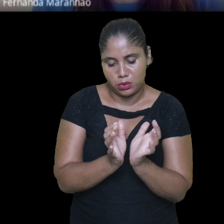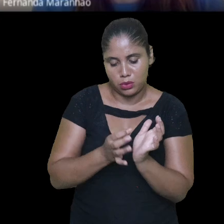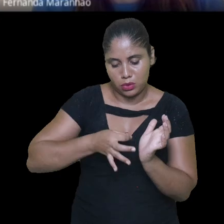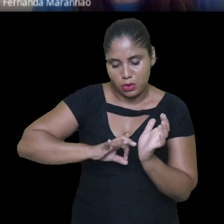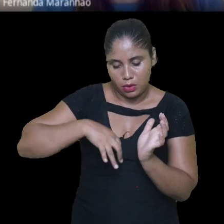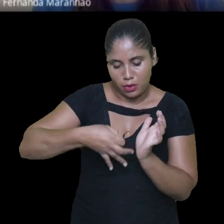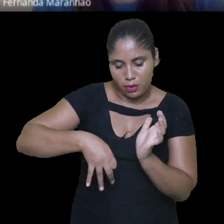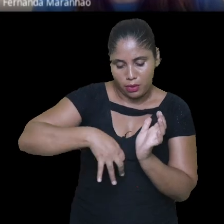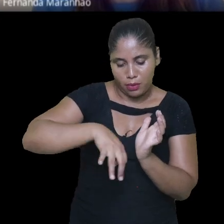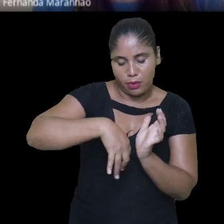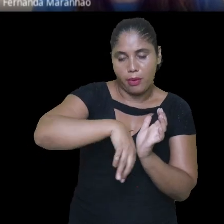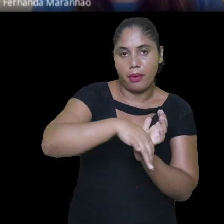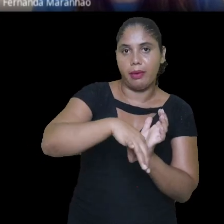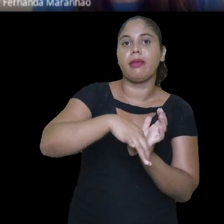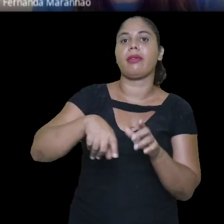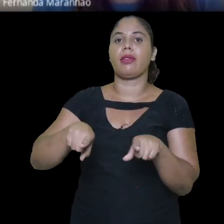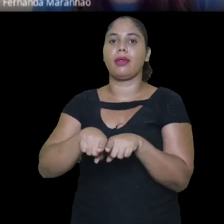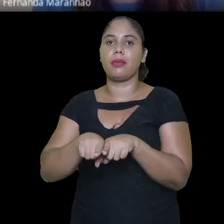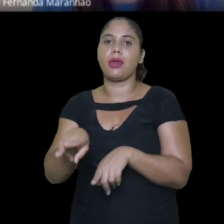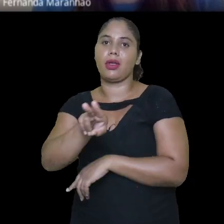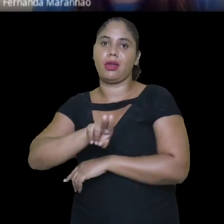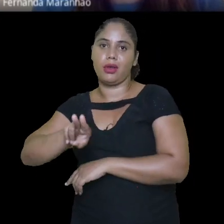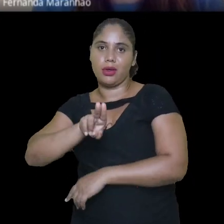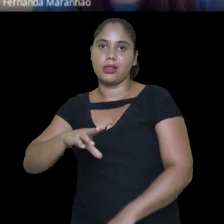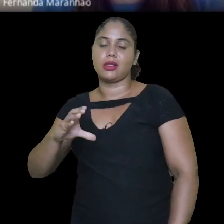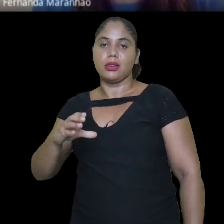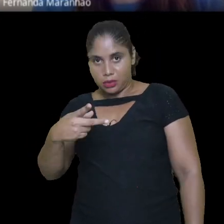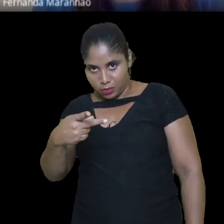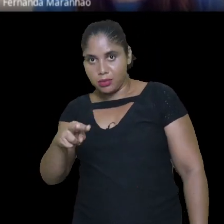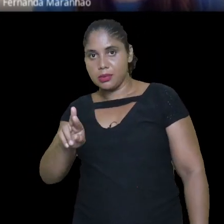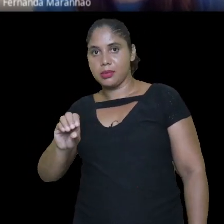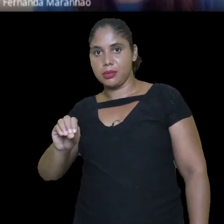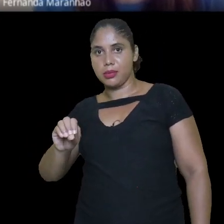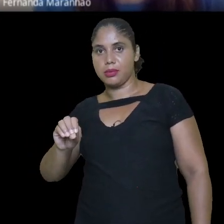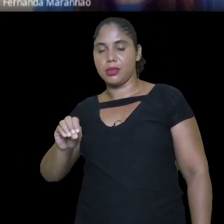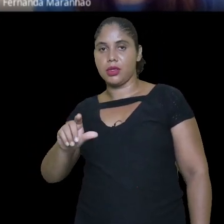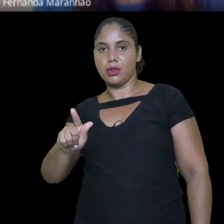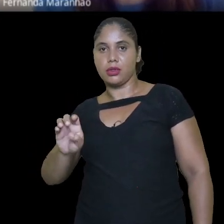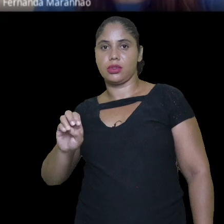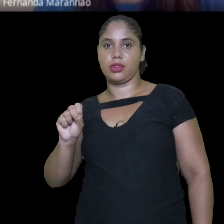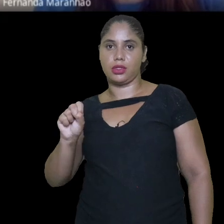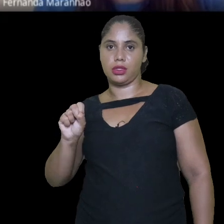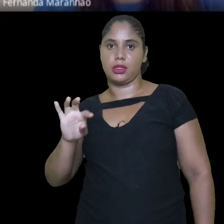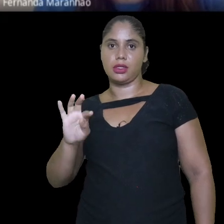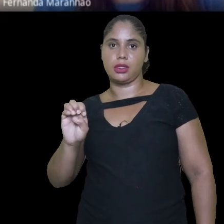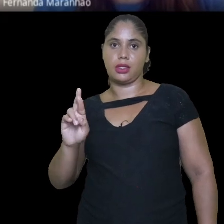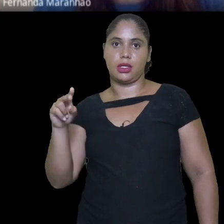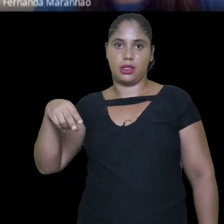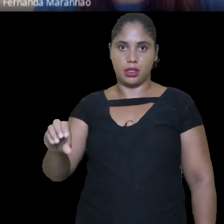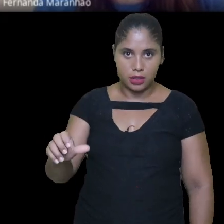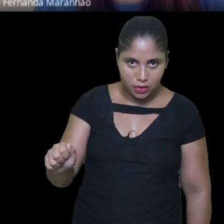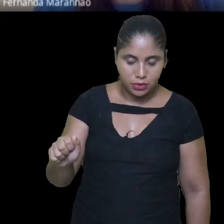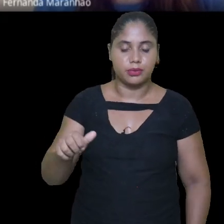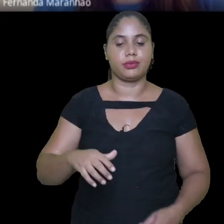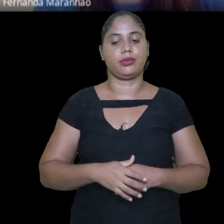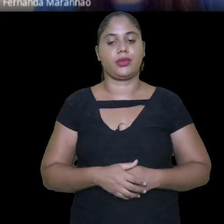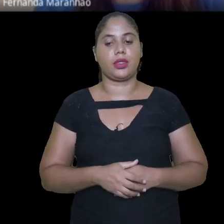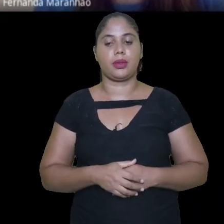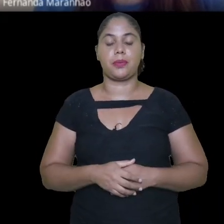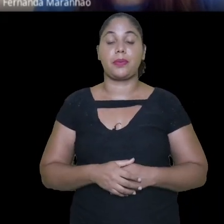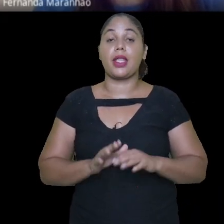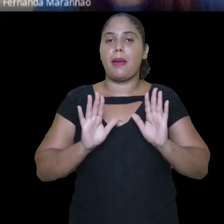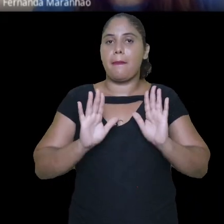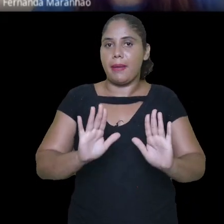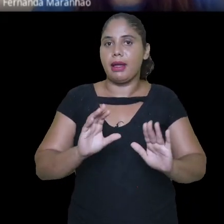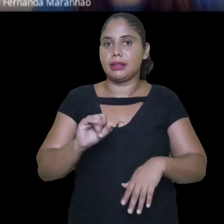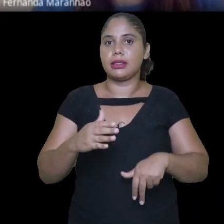mas não aguardar e postergar a realização da cerclagem. No entanto, se a paciente teve um parto